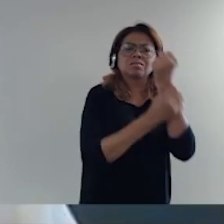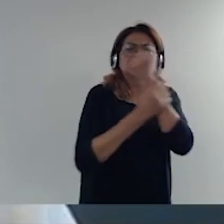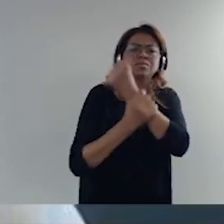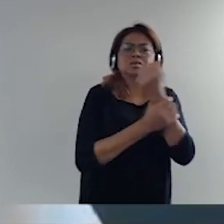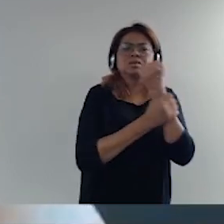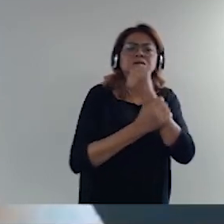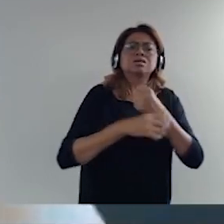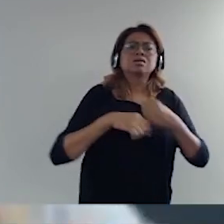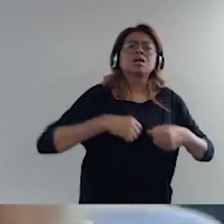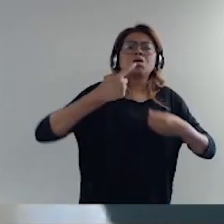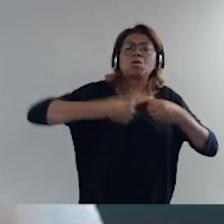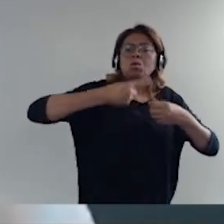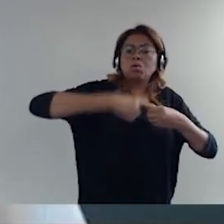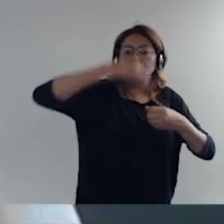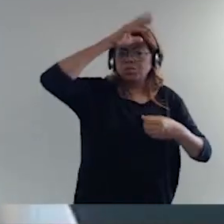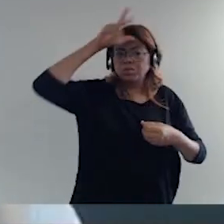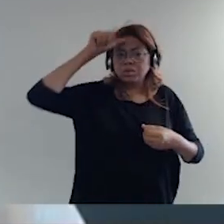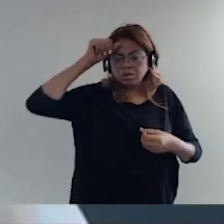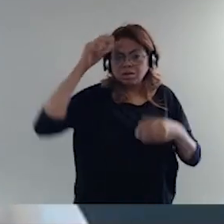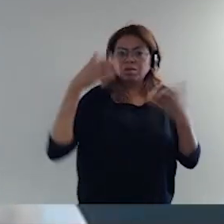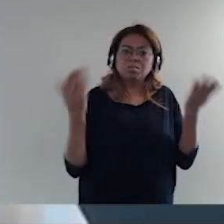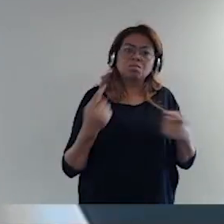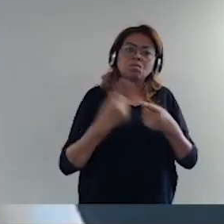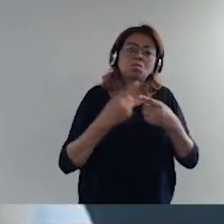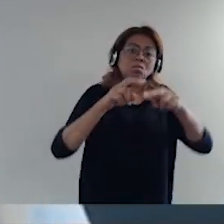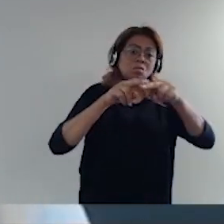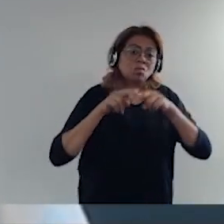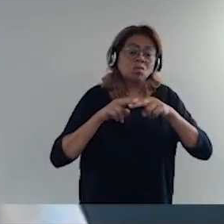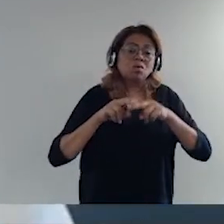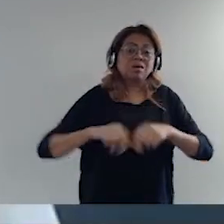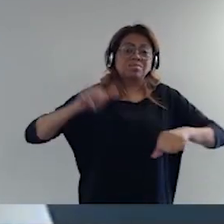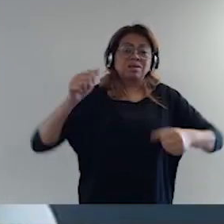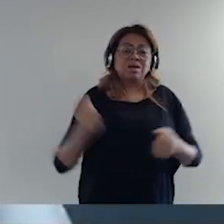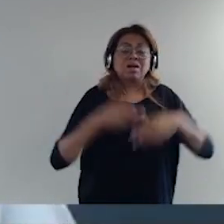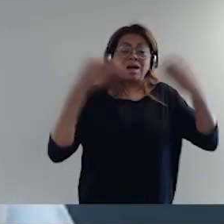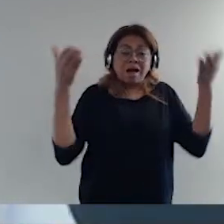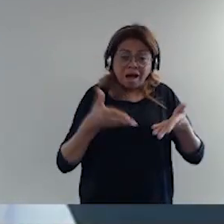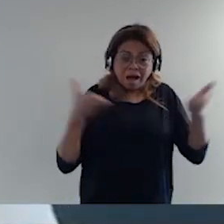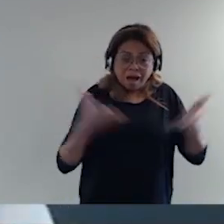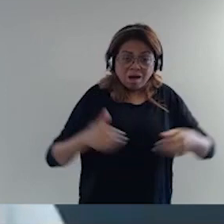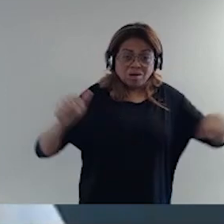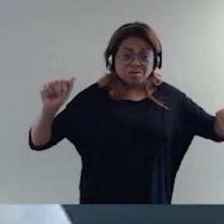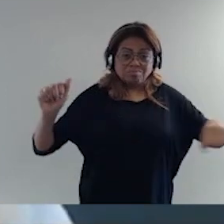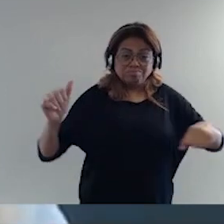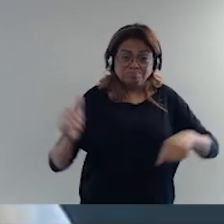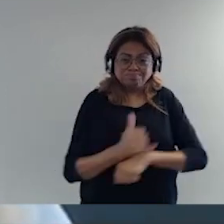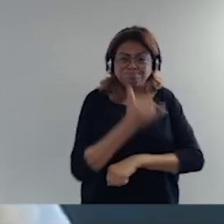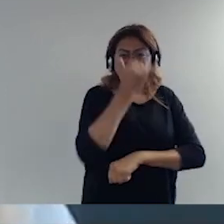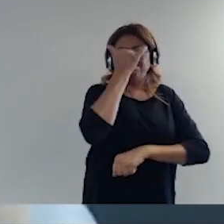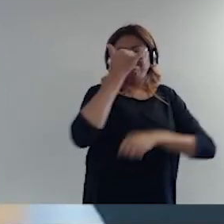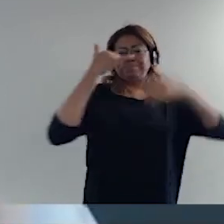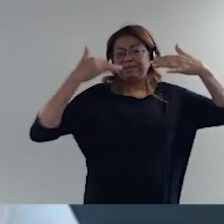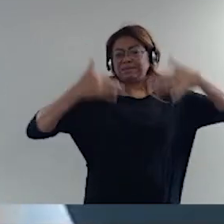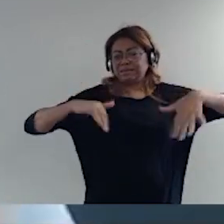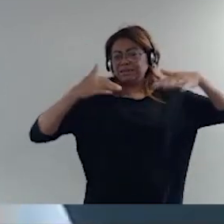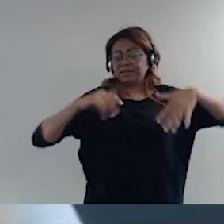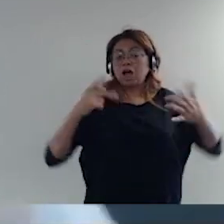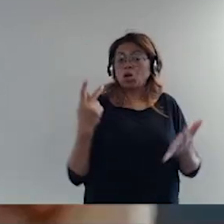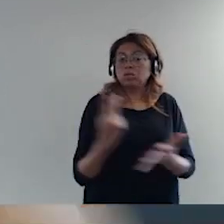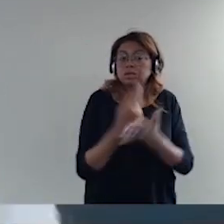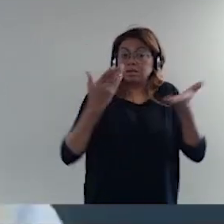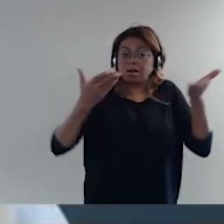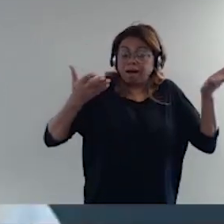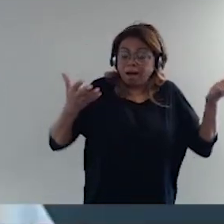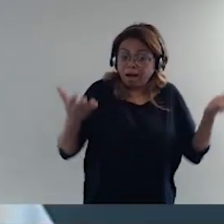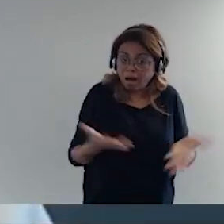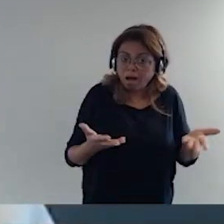os municípios, porque esse estado de calamidade mostrou que a centralização de poder, além de